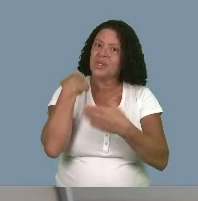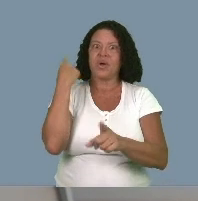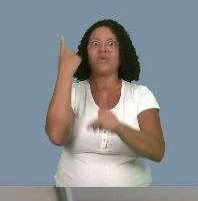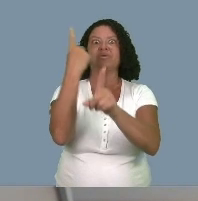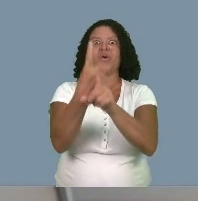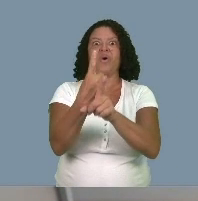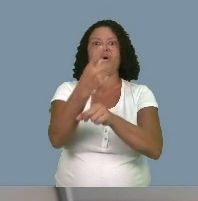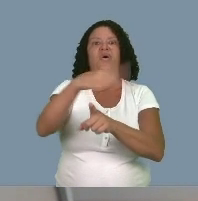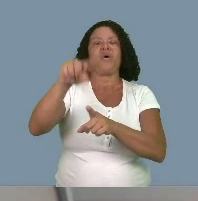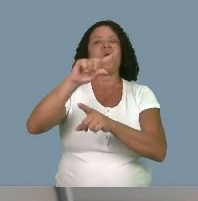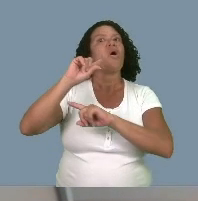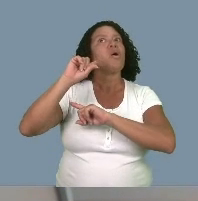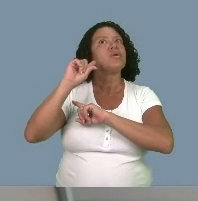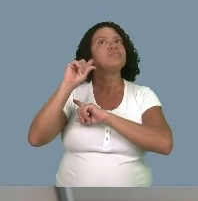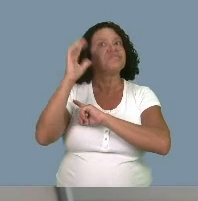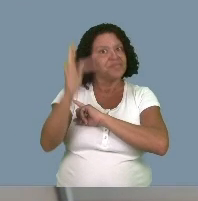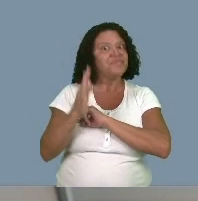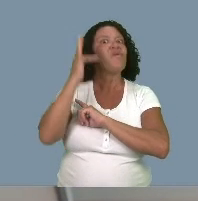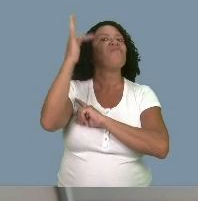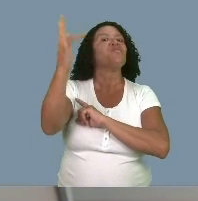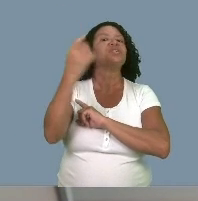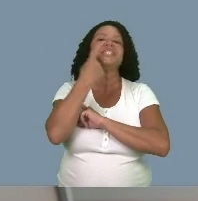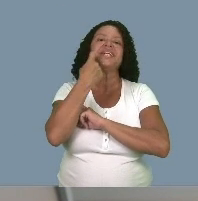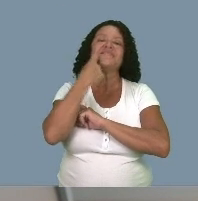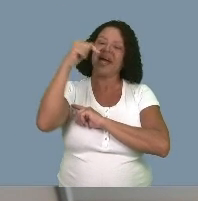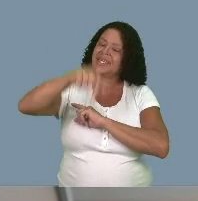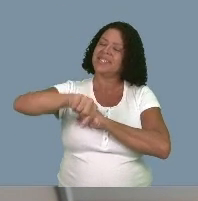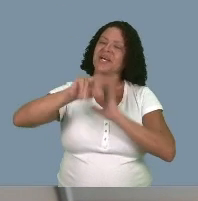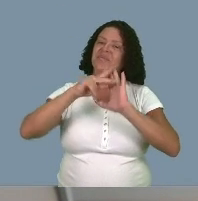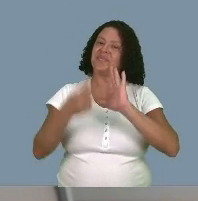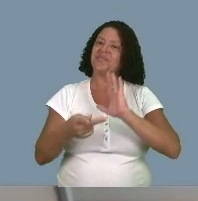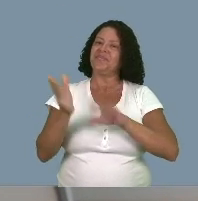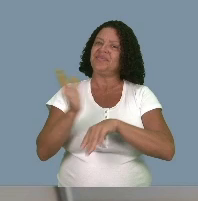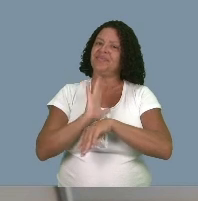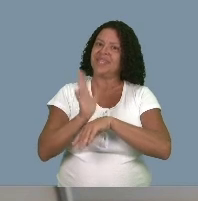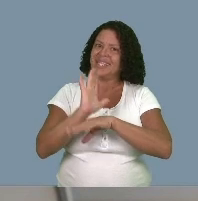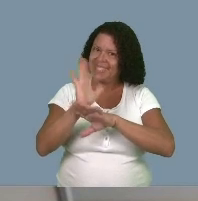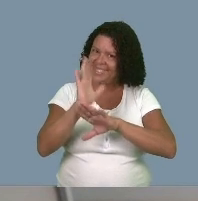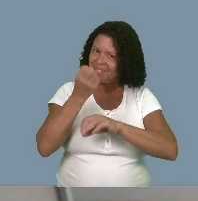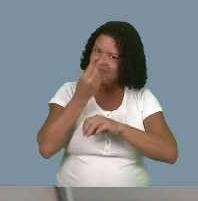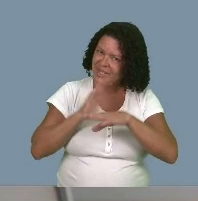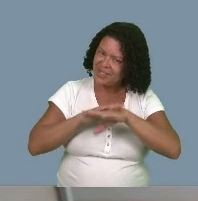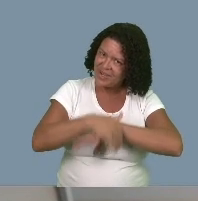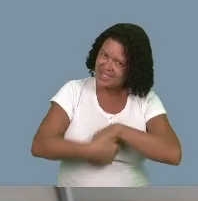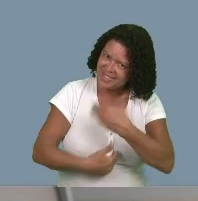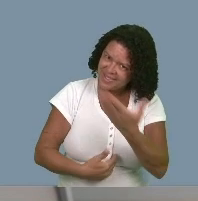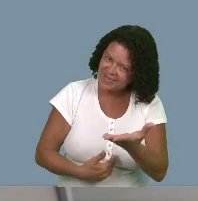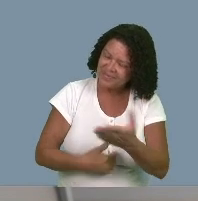encontraremos numa futura sexta-feira aqui no nosso canal. Uma boa noite a todos.